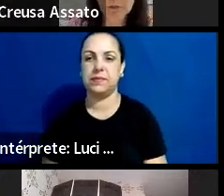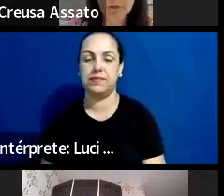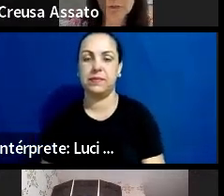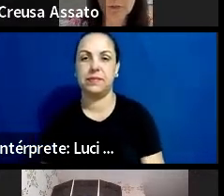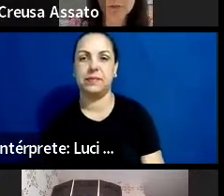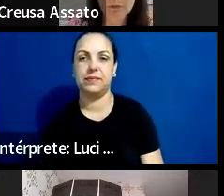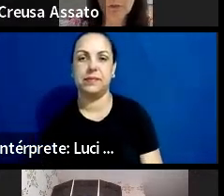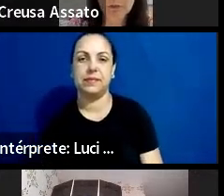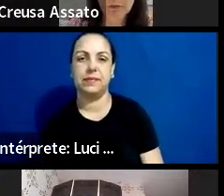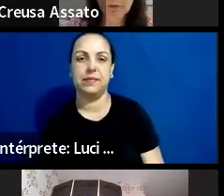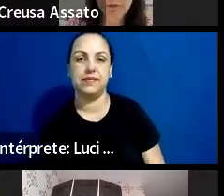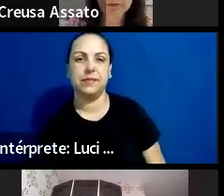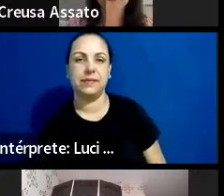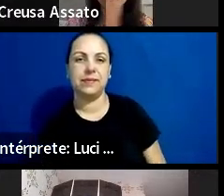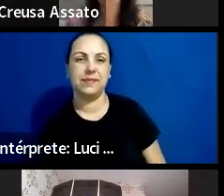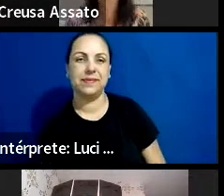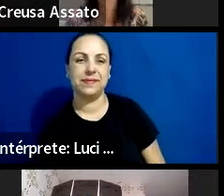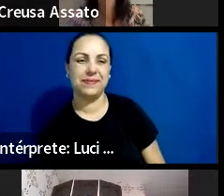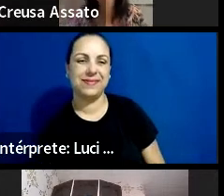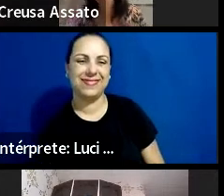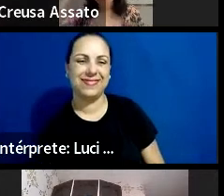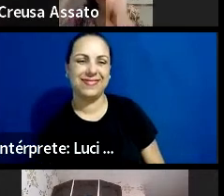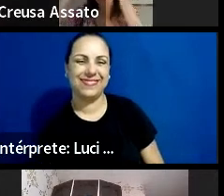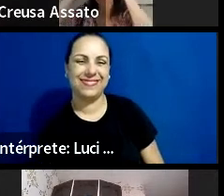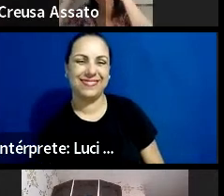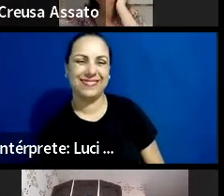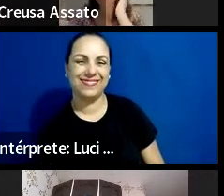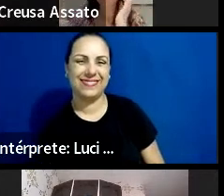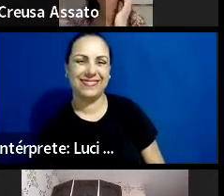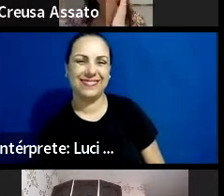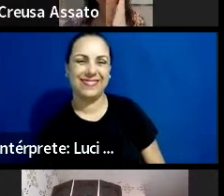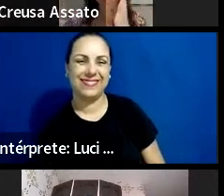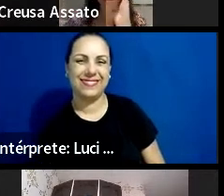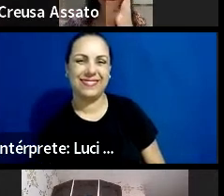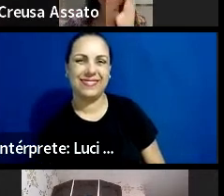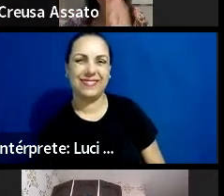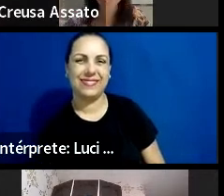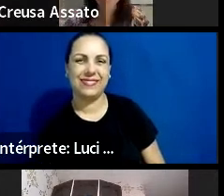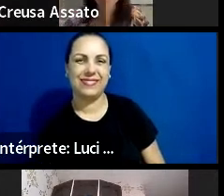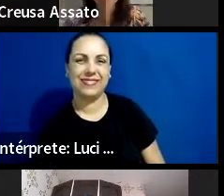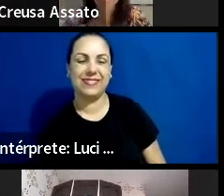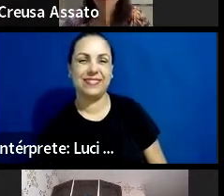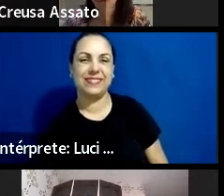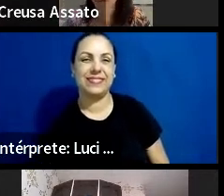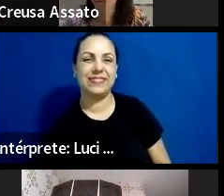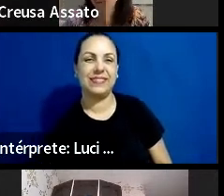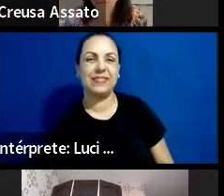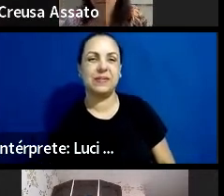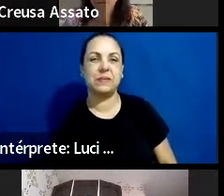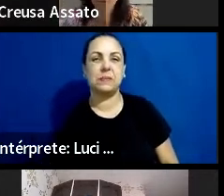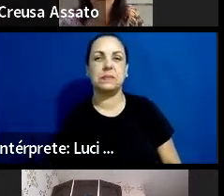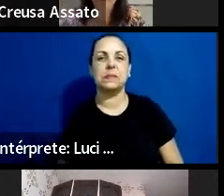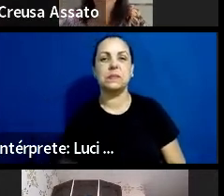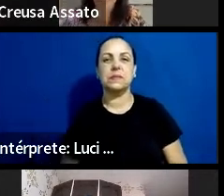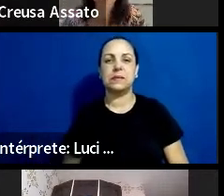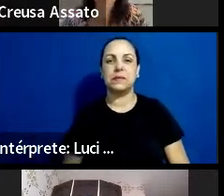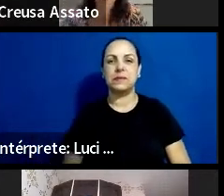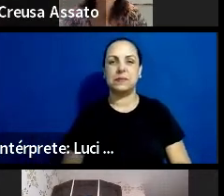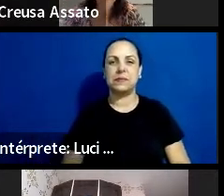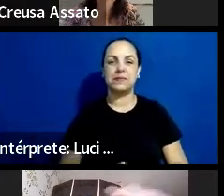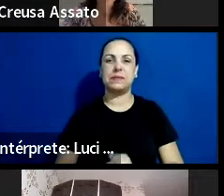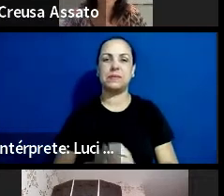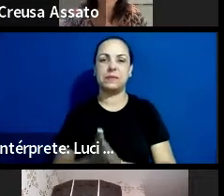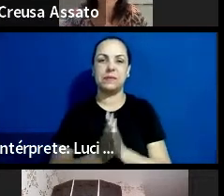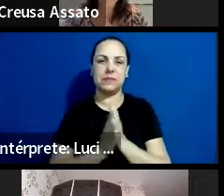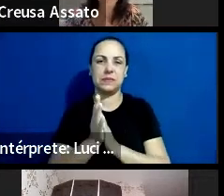Boa noite a Boa todos. noite a todos, né? Que estão aqui Boa presentes noite para a esse nosso todos. bate-papo. Boa Boa noite